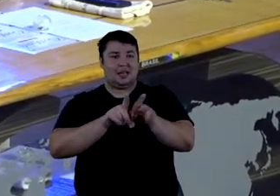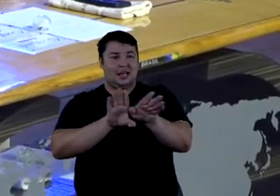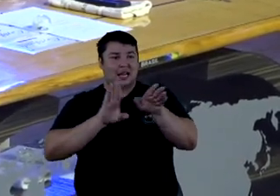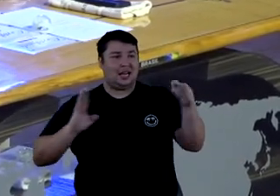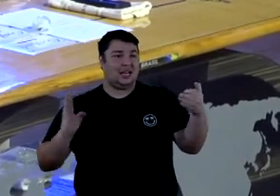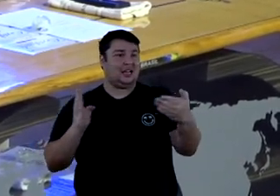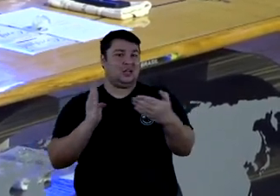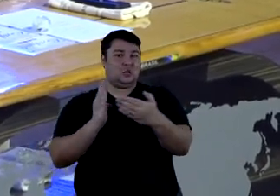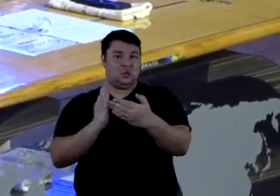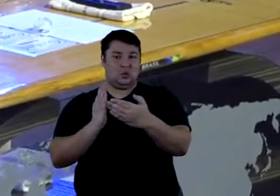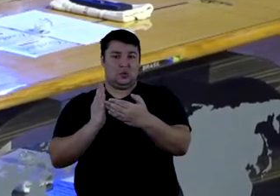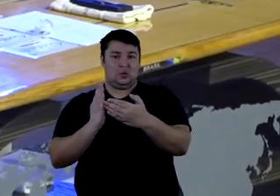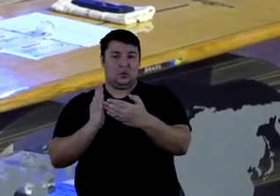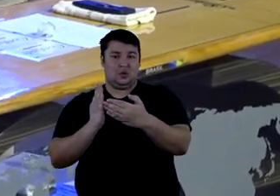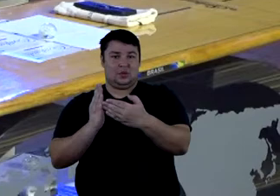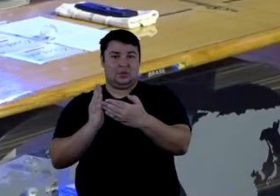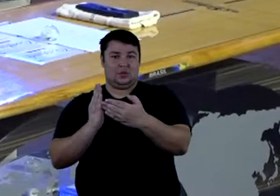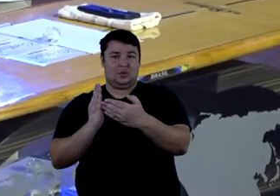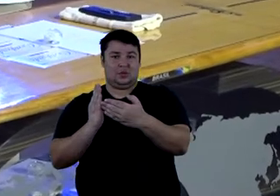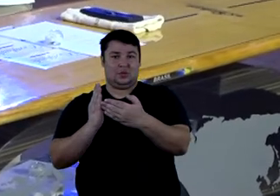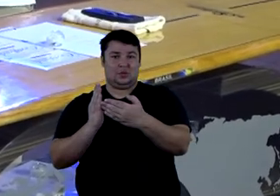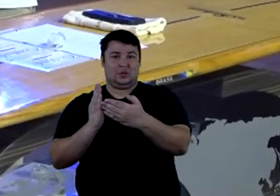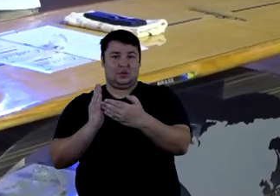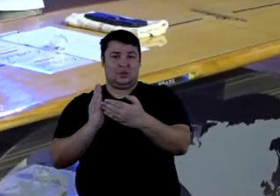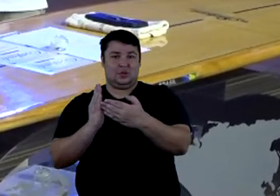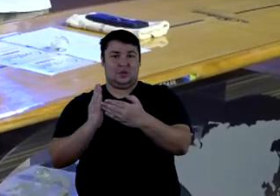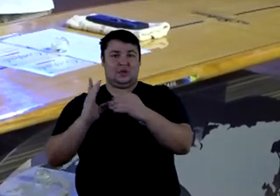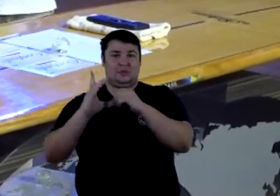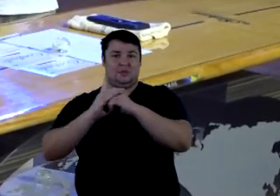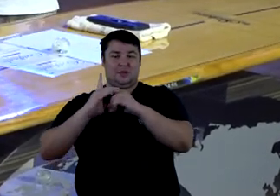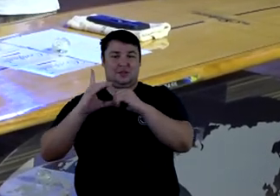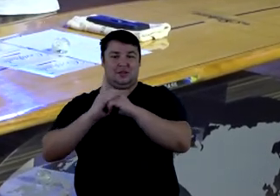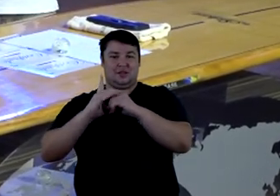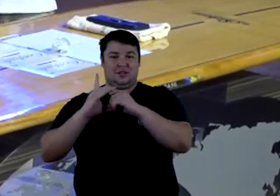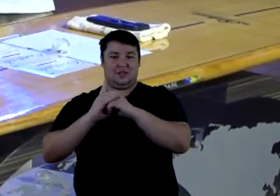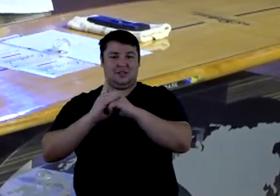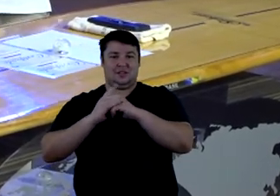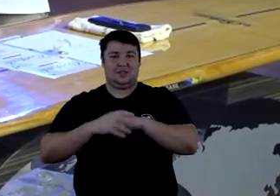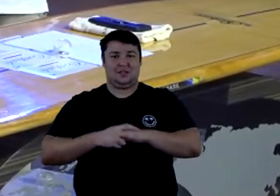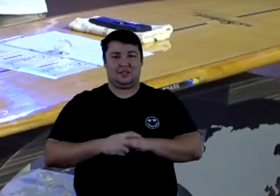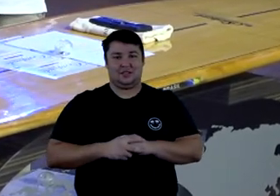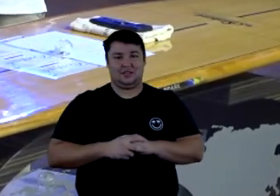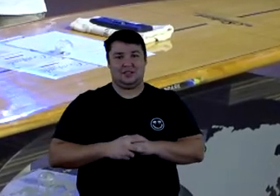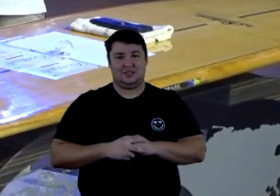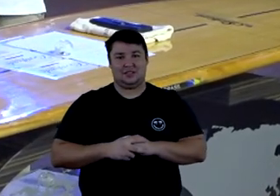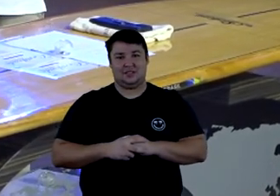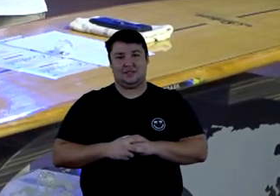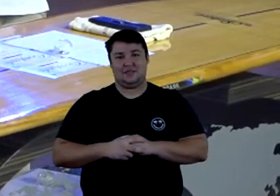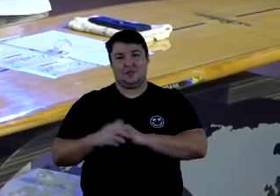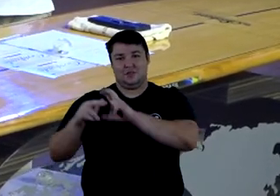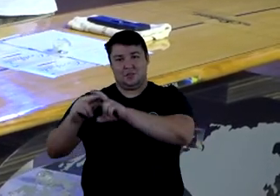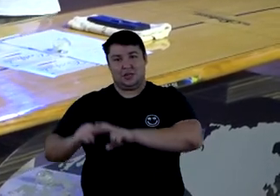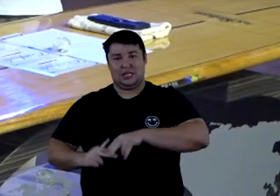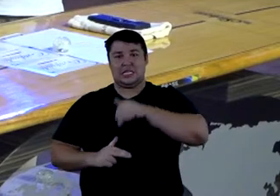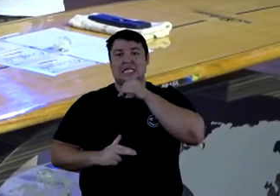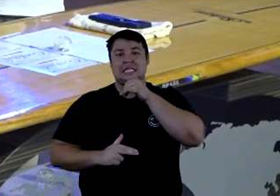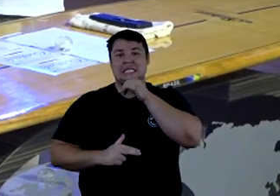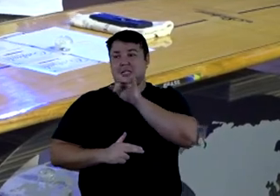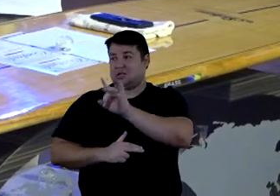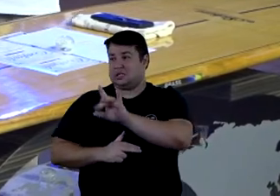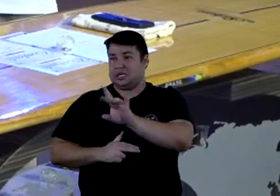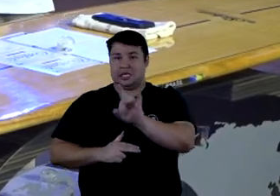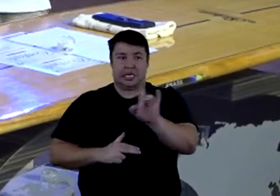a comunidade cristã e evangélica do Bola de Neve, porque foi através do exemplo de cada um